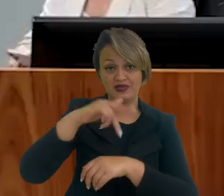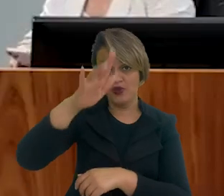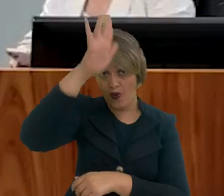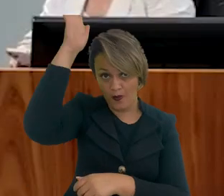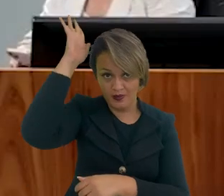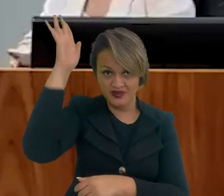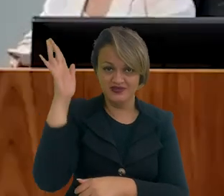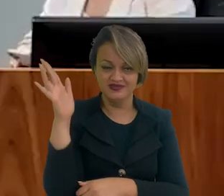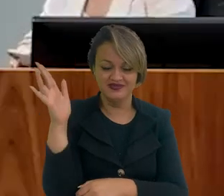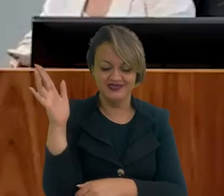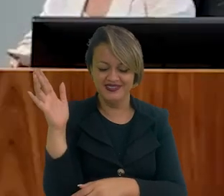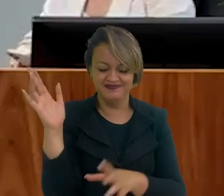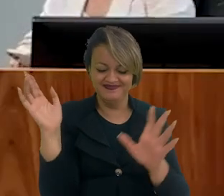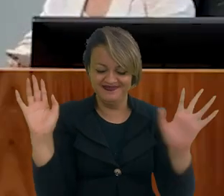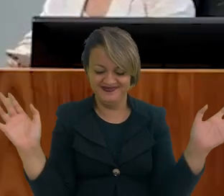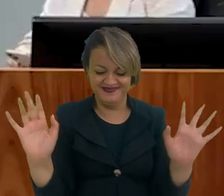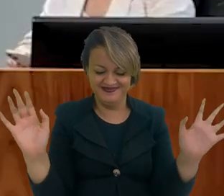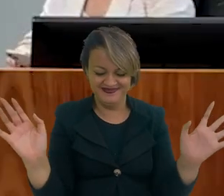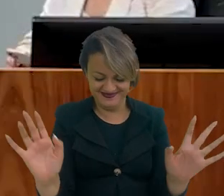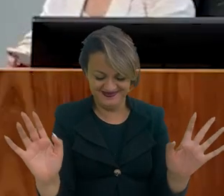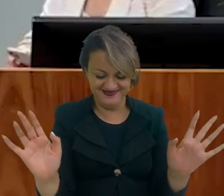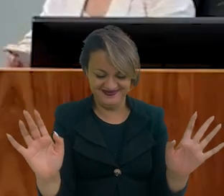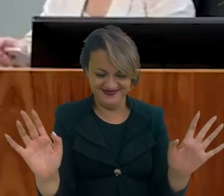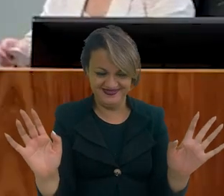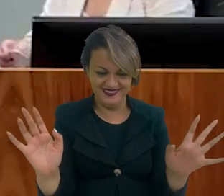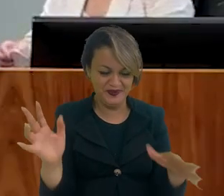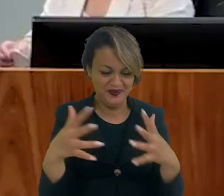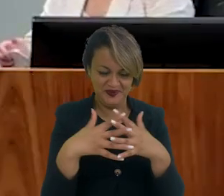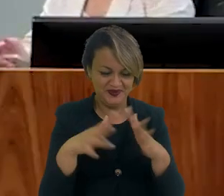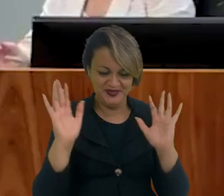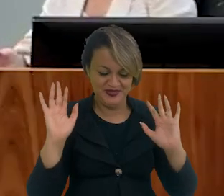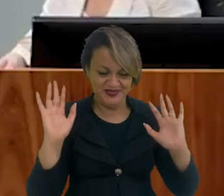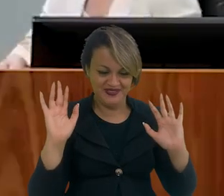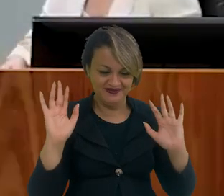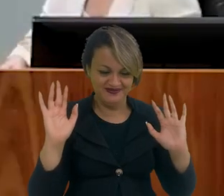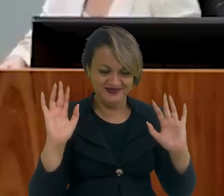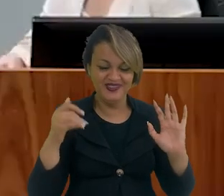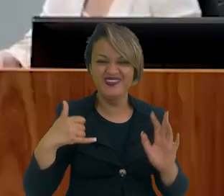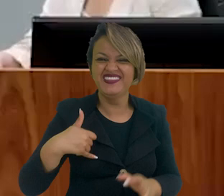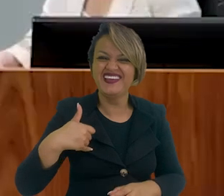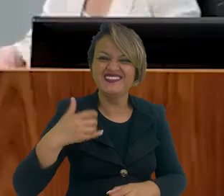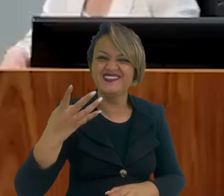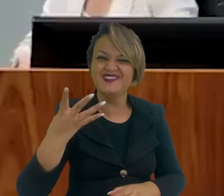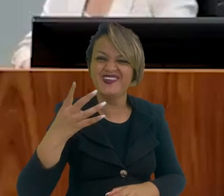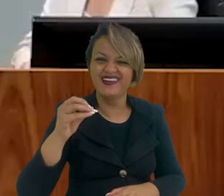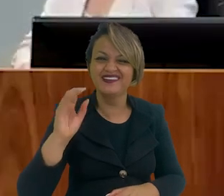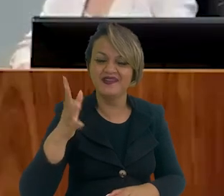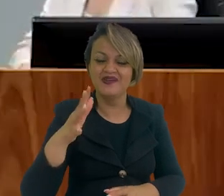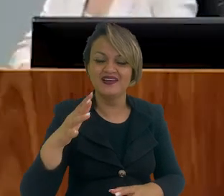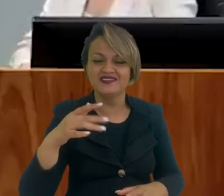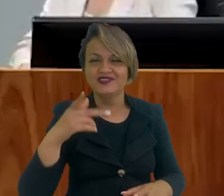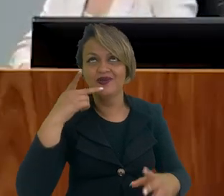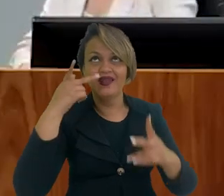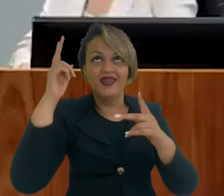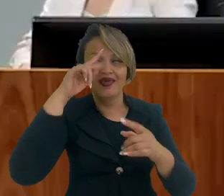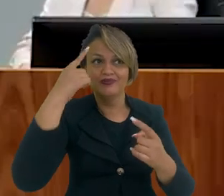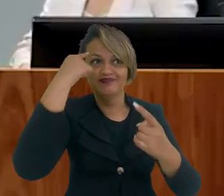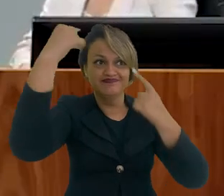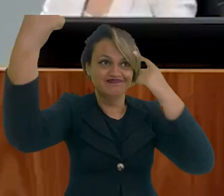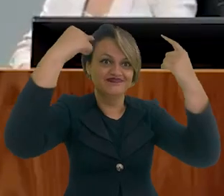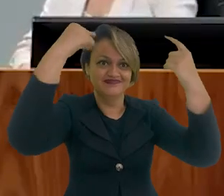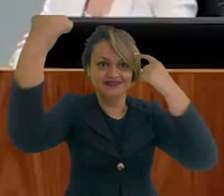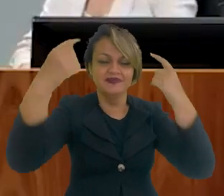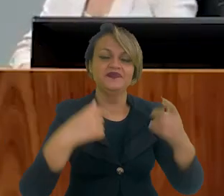eu vou fazer como Roma Antiga Roma antiga o caso do escravo eu tô falando história já Olha que eu